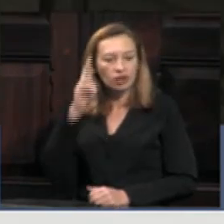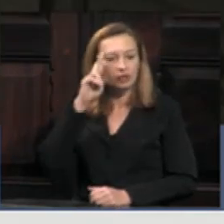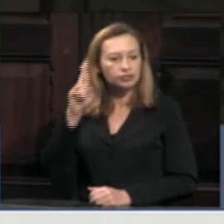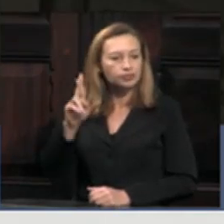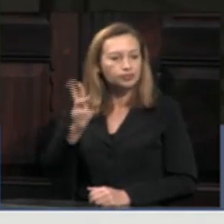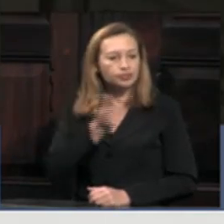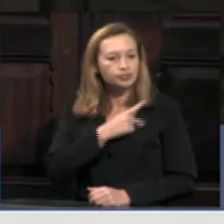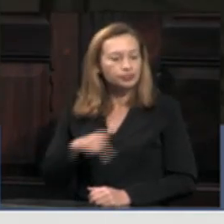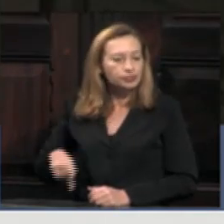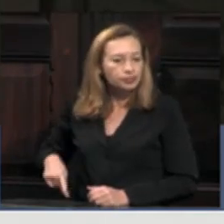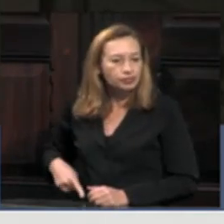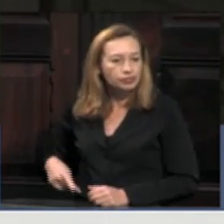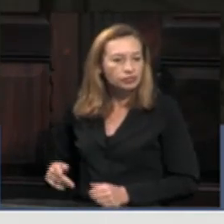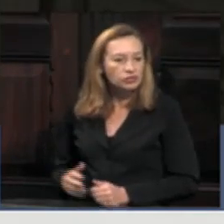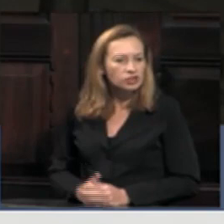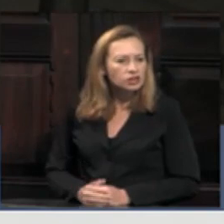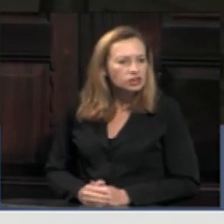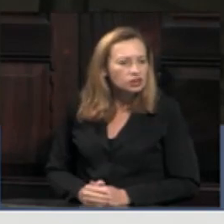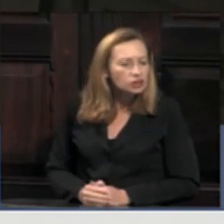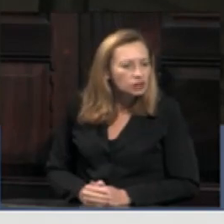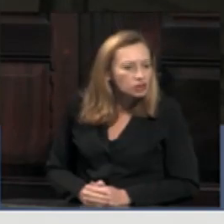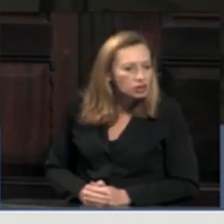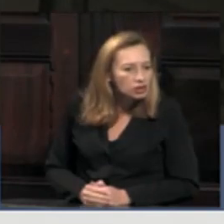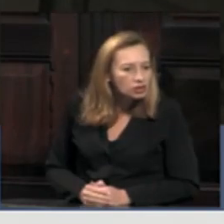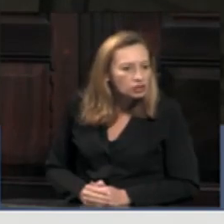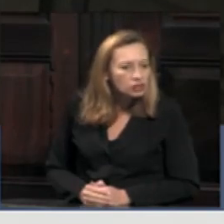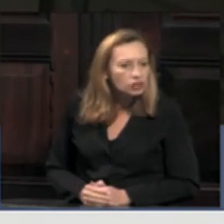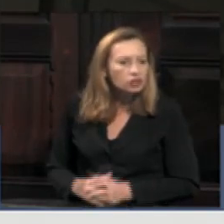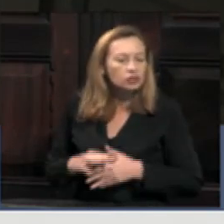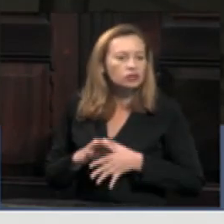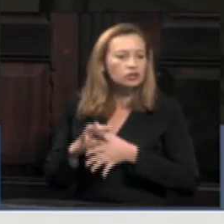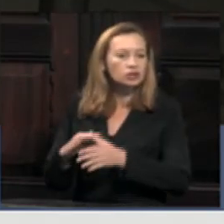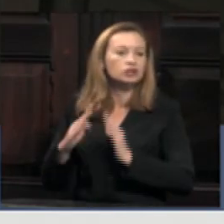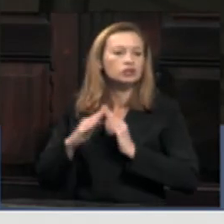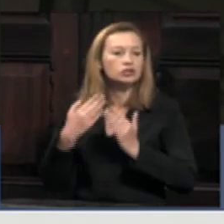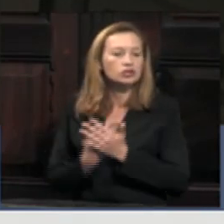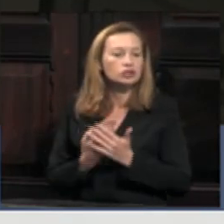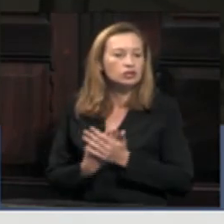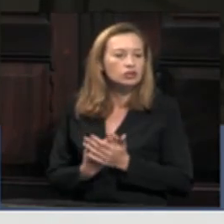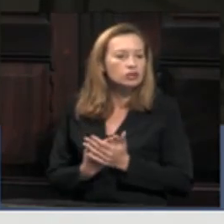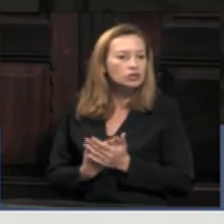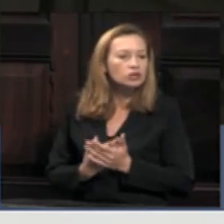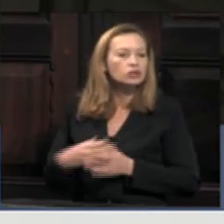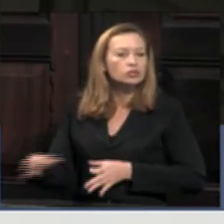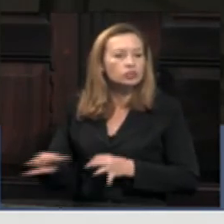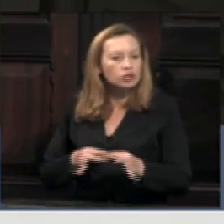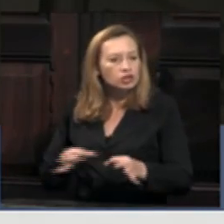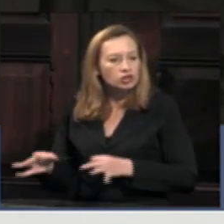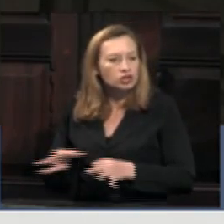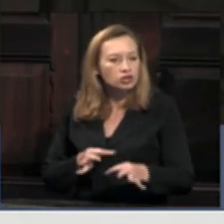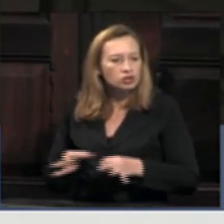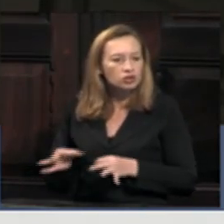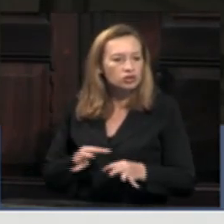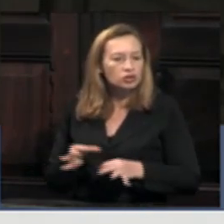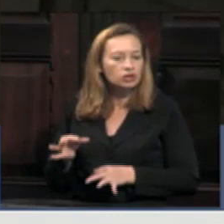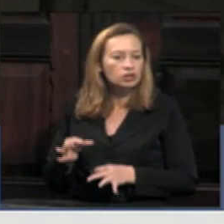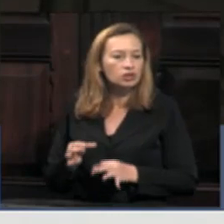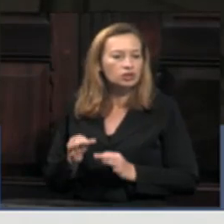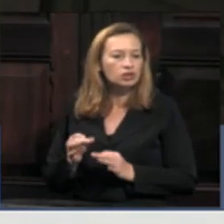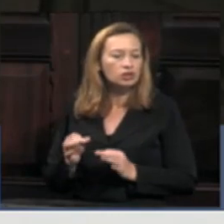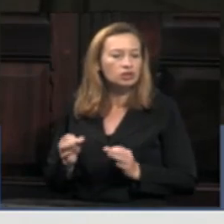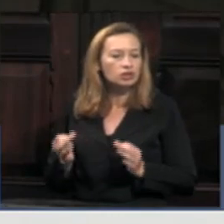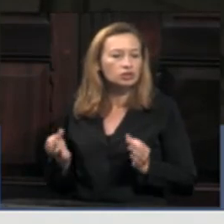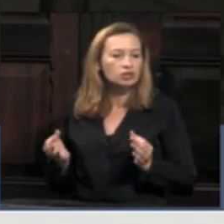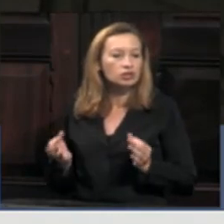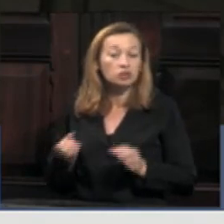Senhor presidente, o Colégio de Líderes verificou que o projeto é reto,